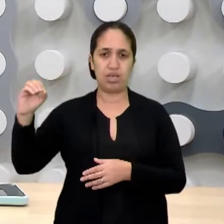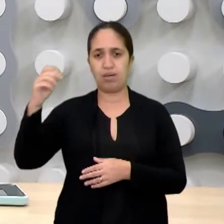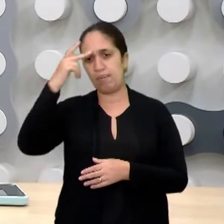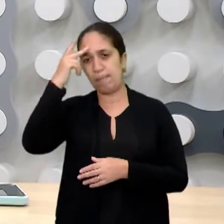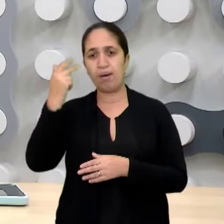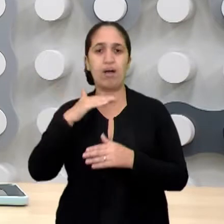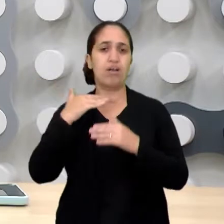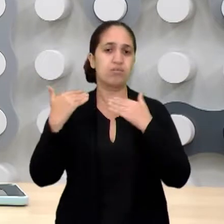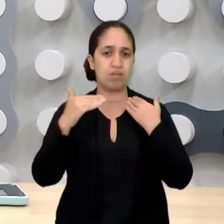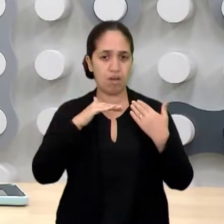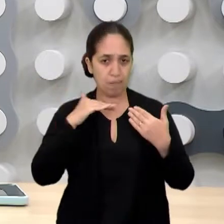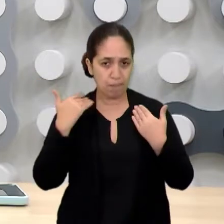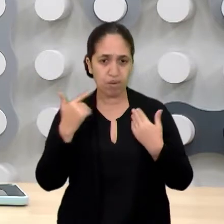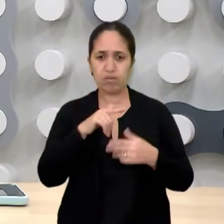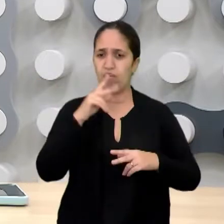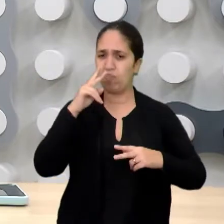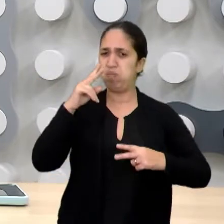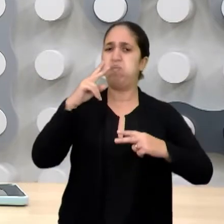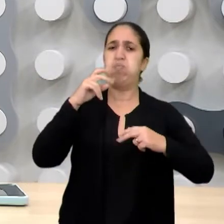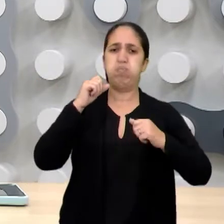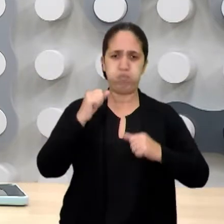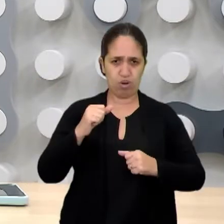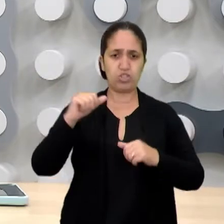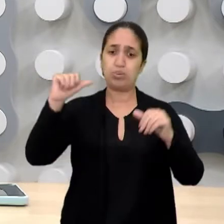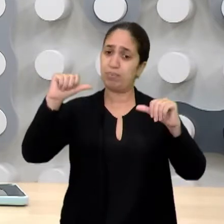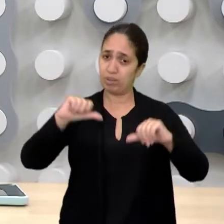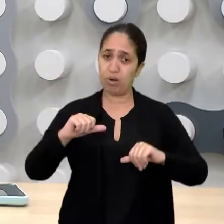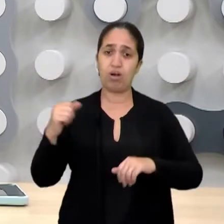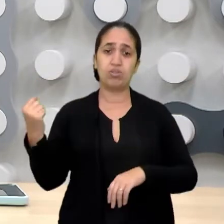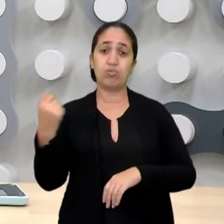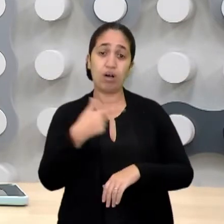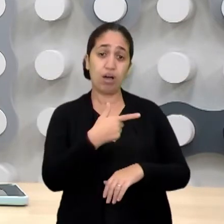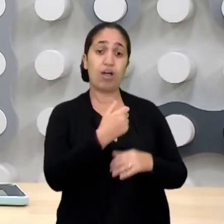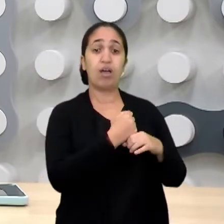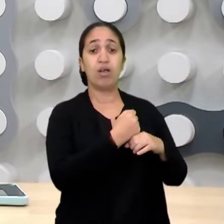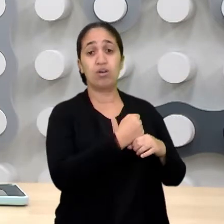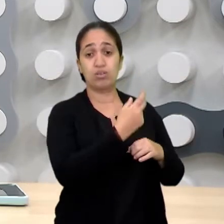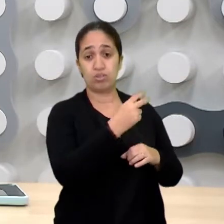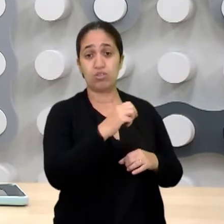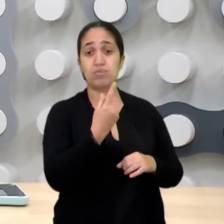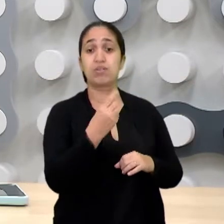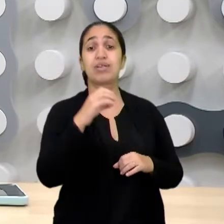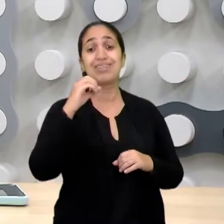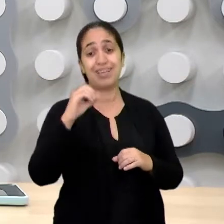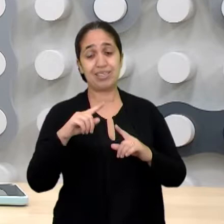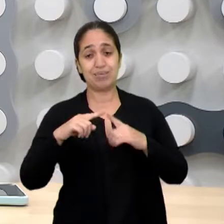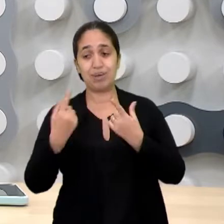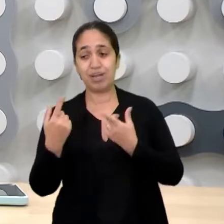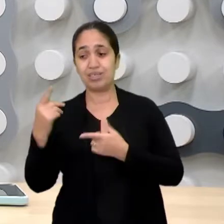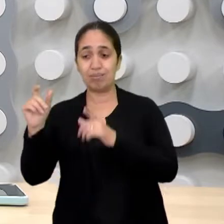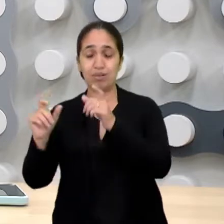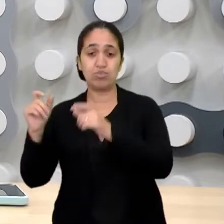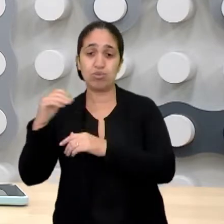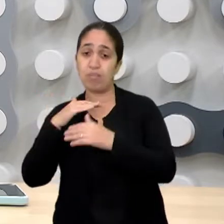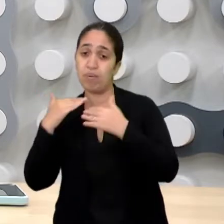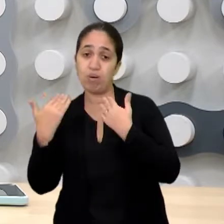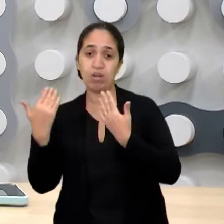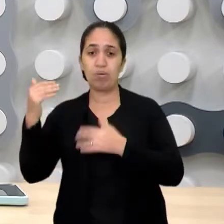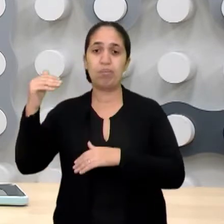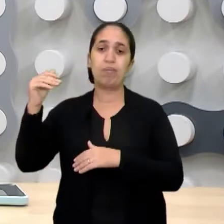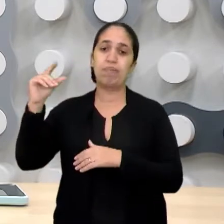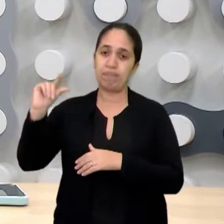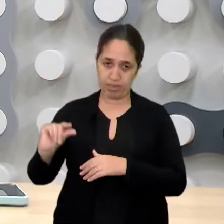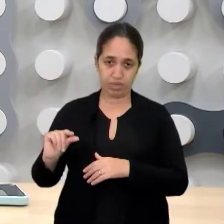mais intenso do que o de 2010, mas ocasionou menos mortes aí. É que depende muito aí da propagação